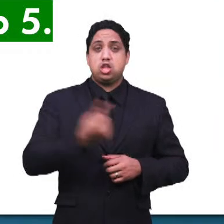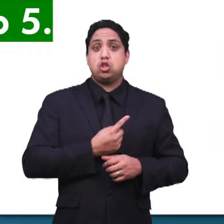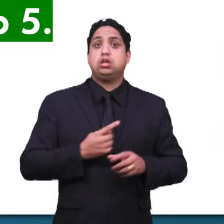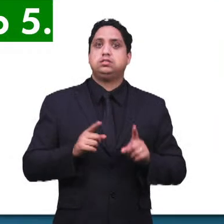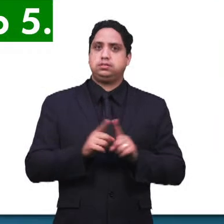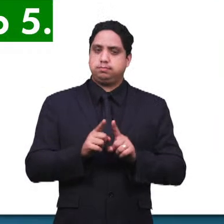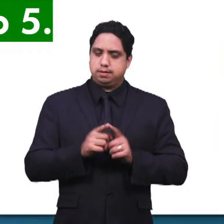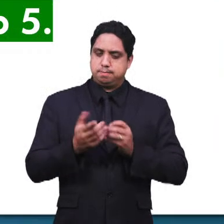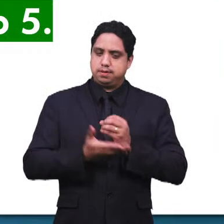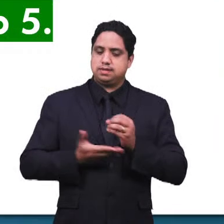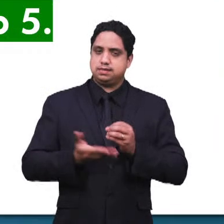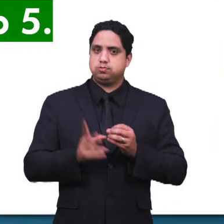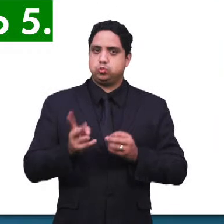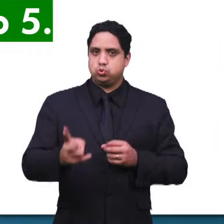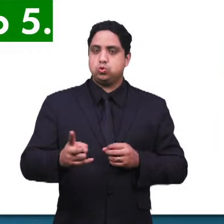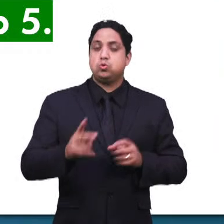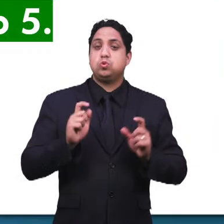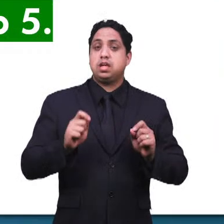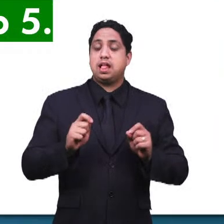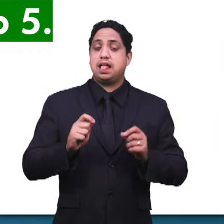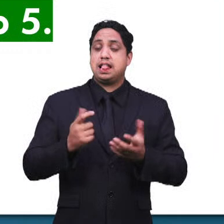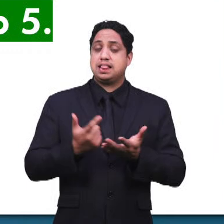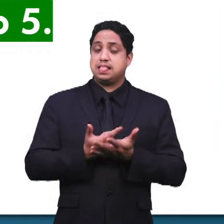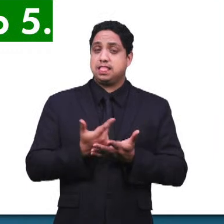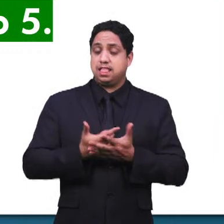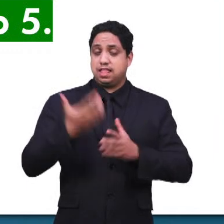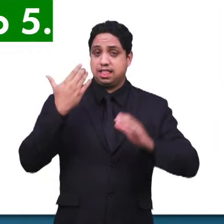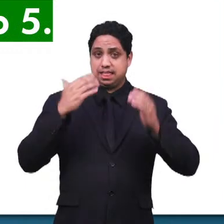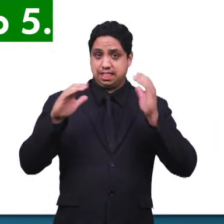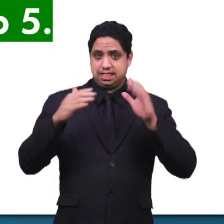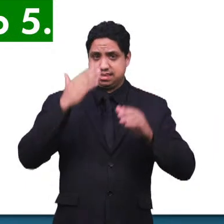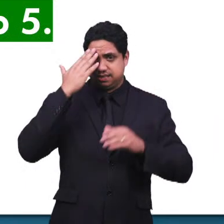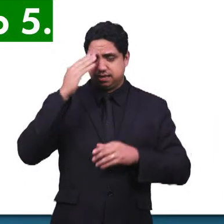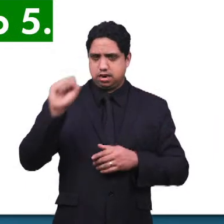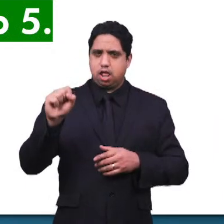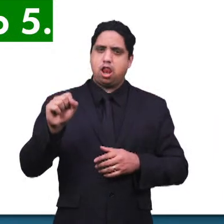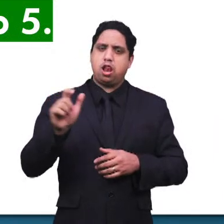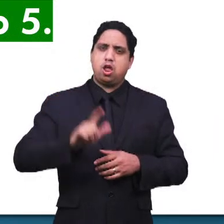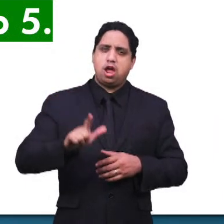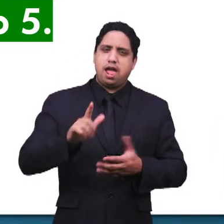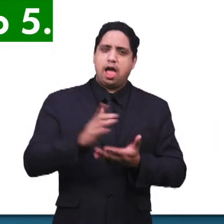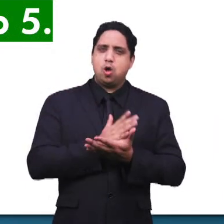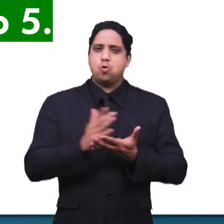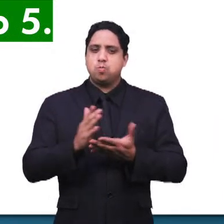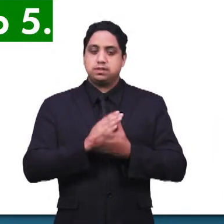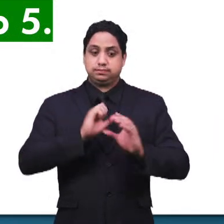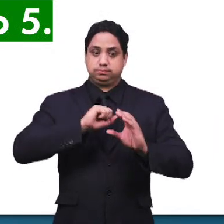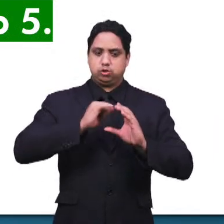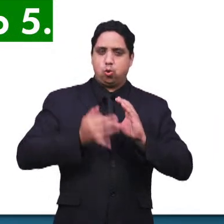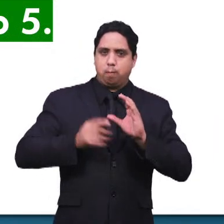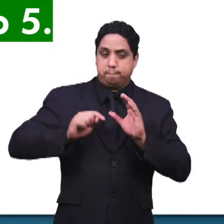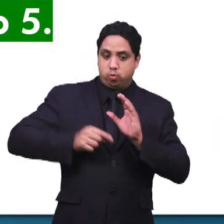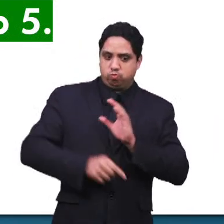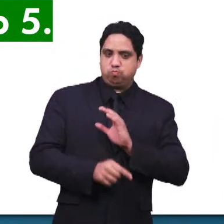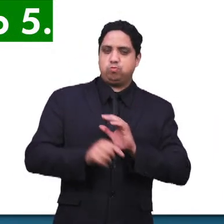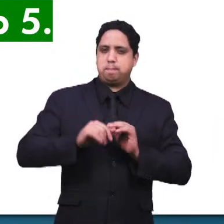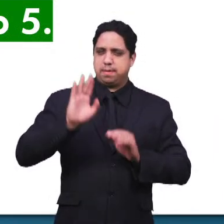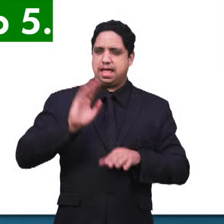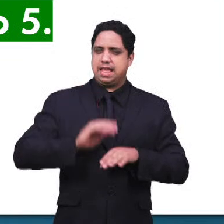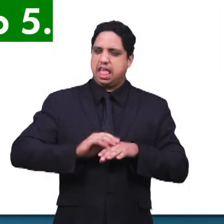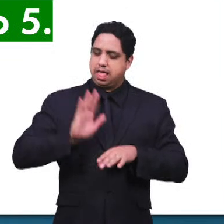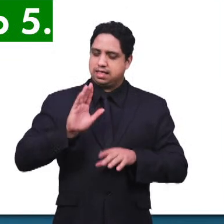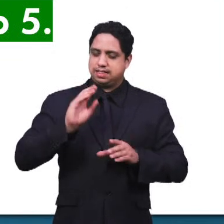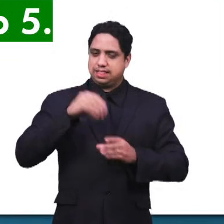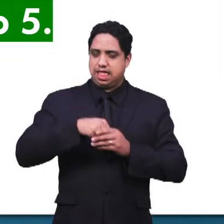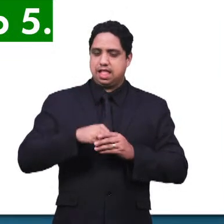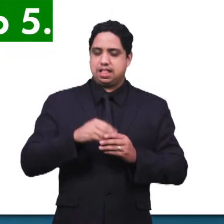nós estamos ainda baseados no livro de Cantares de Salomão e, naturalmente, com alguns aspectos mais profundos do ensino do